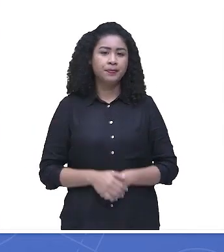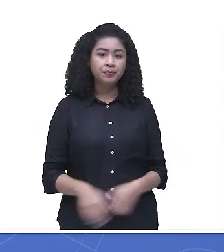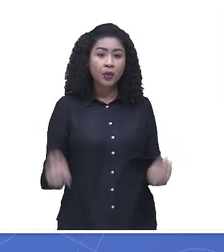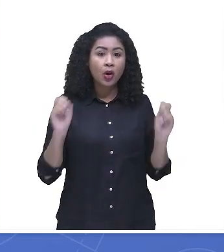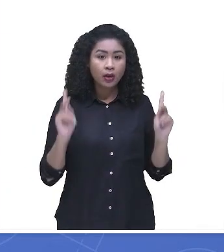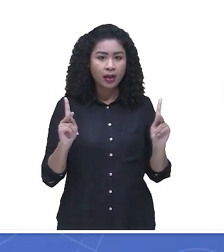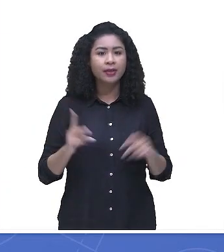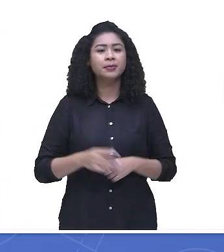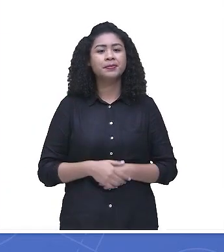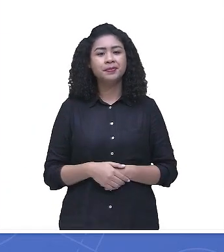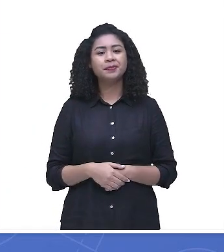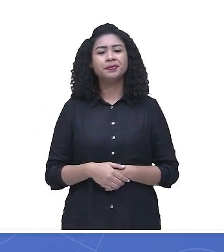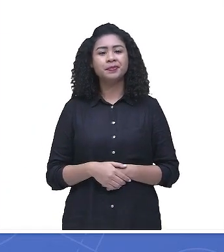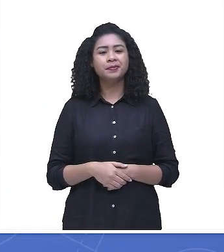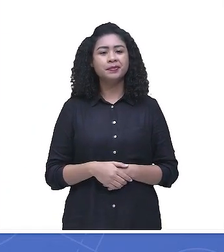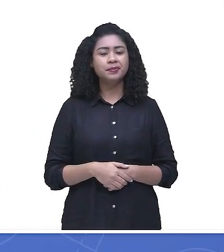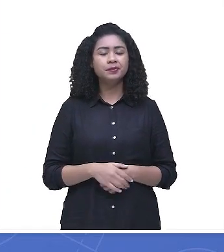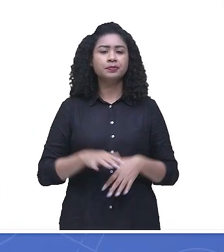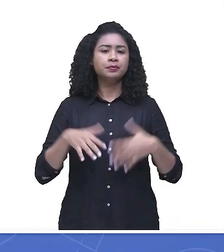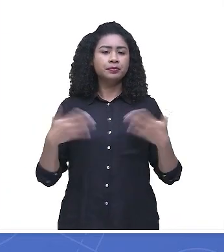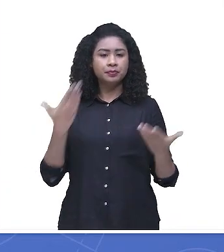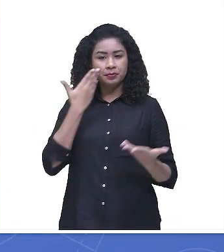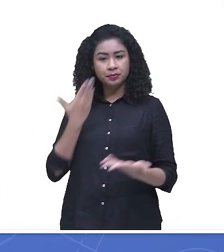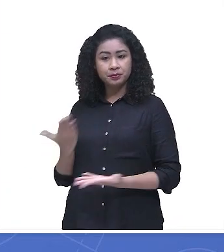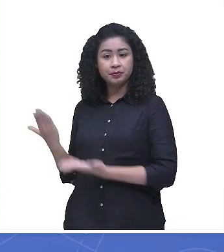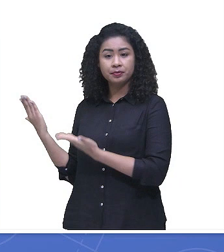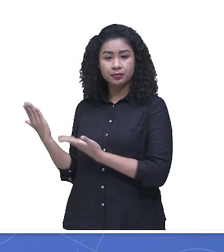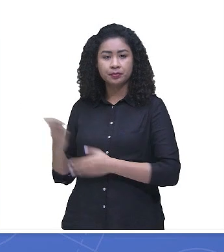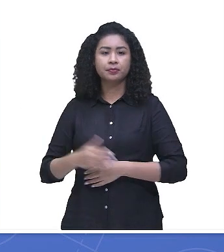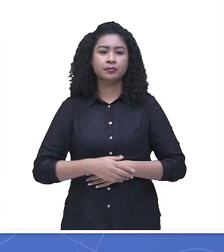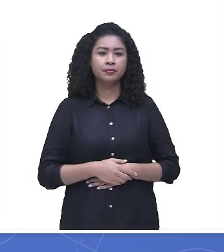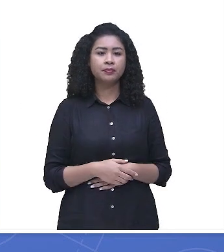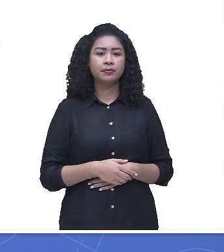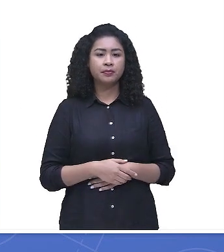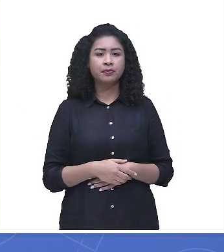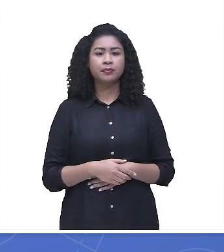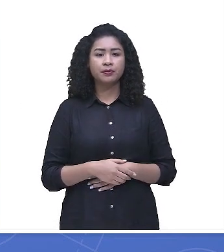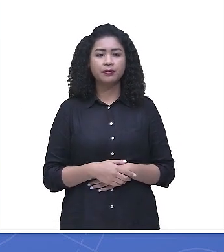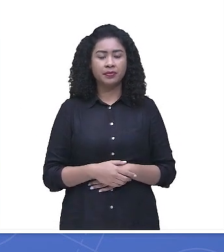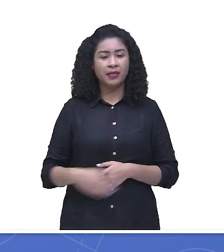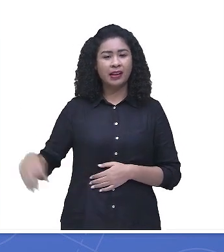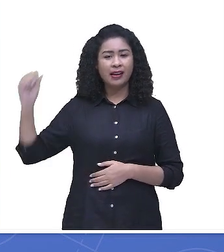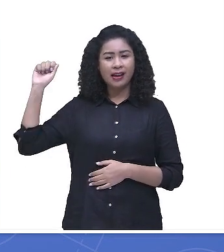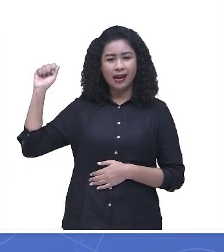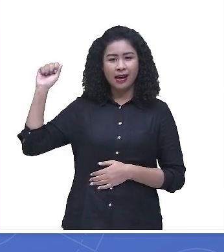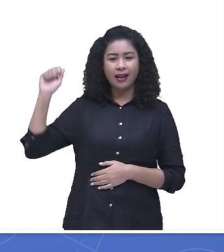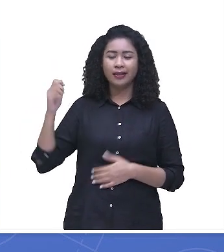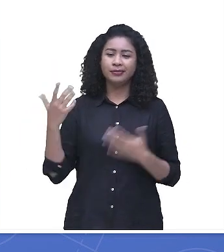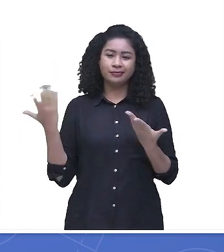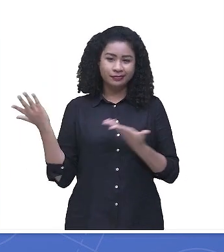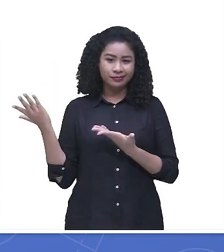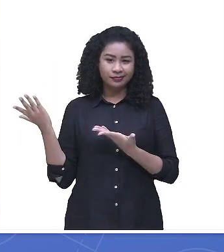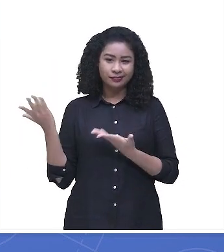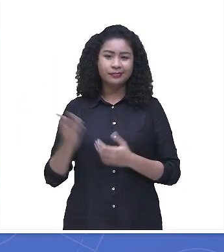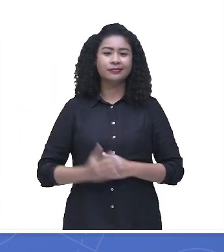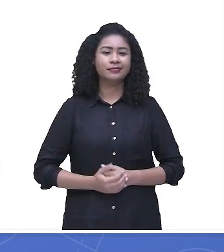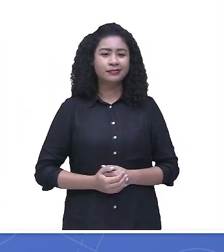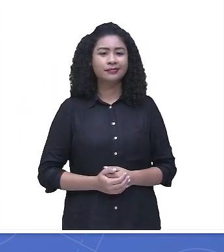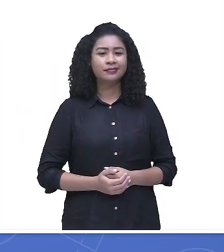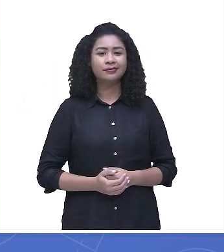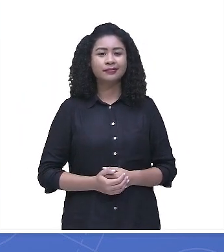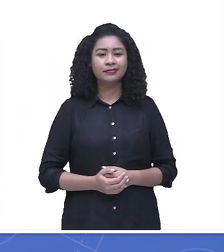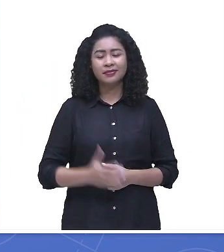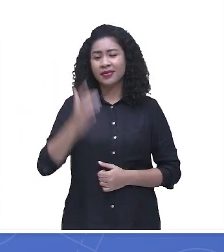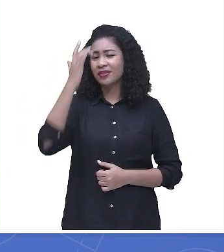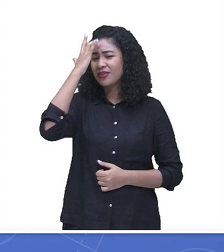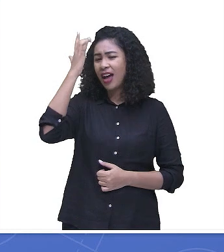Olha só, então. Então, nós temos aí a primeira questão, muito óbvia, né, para vocês. Lembre-se que ela não vai